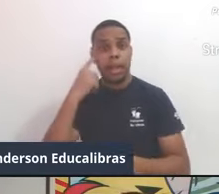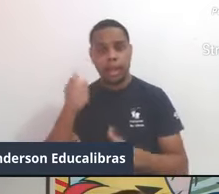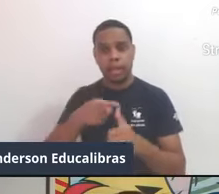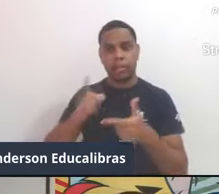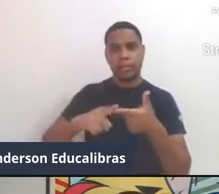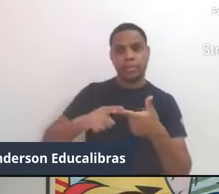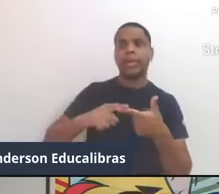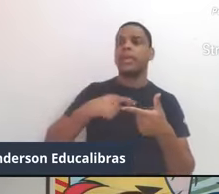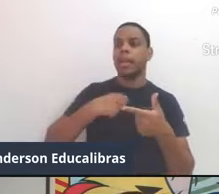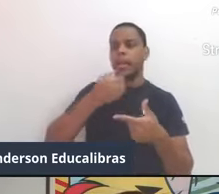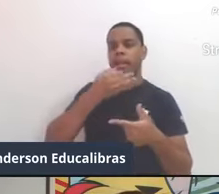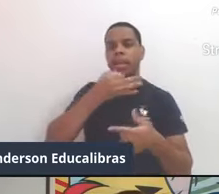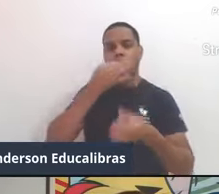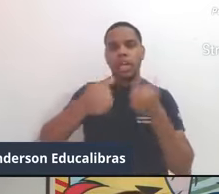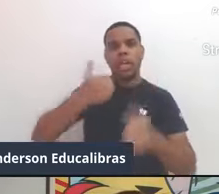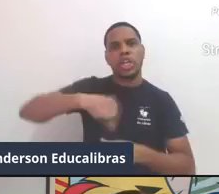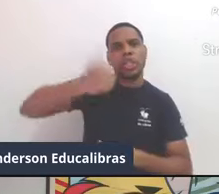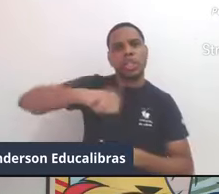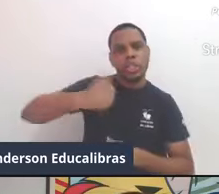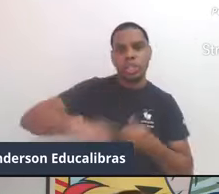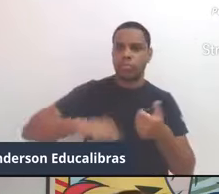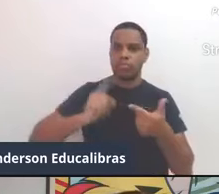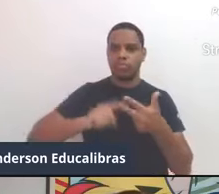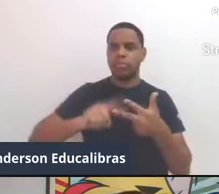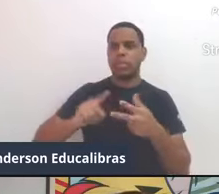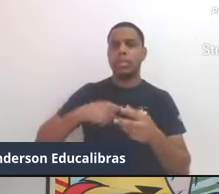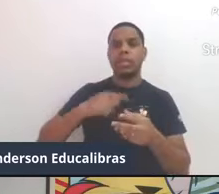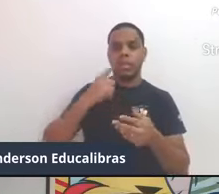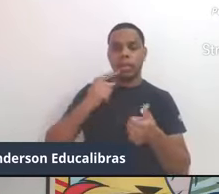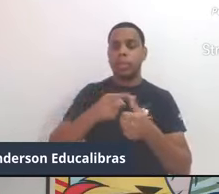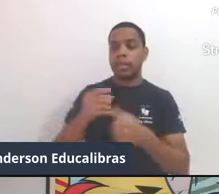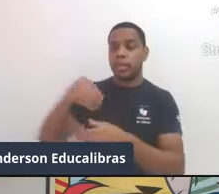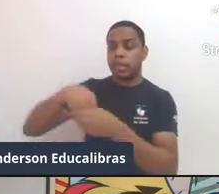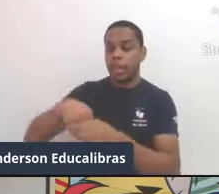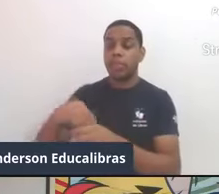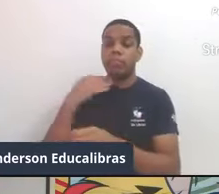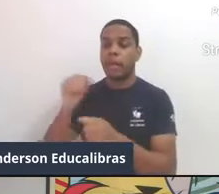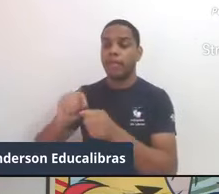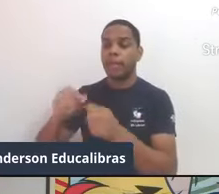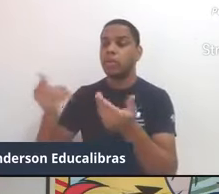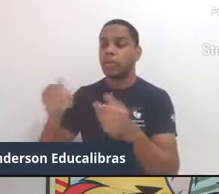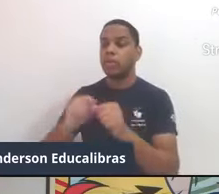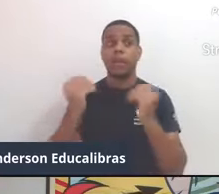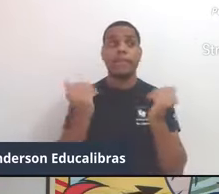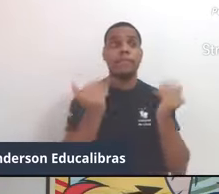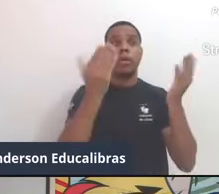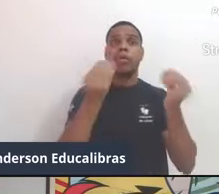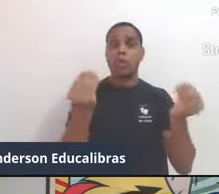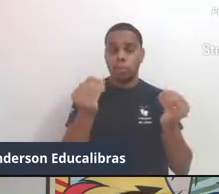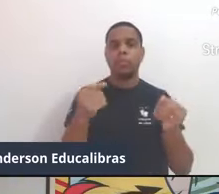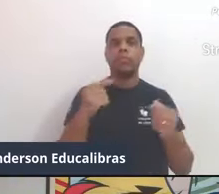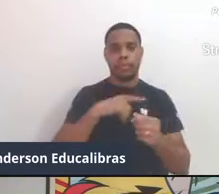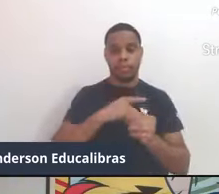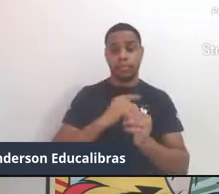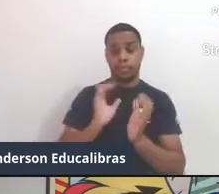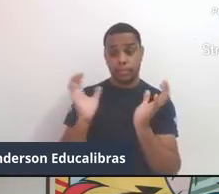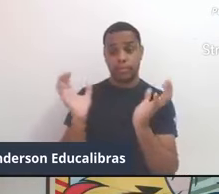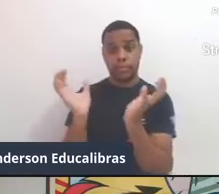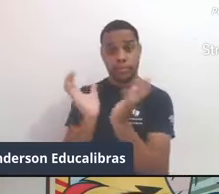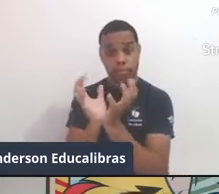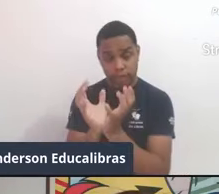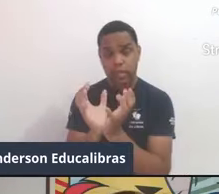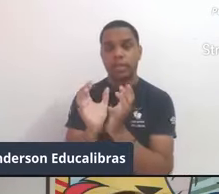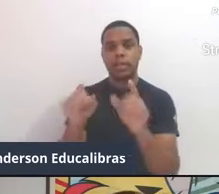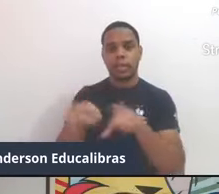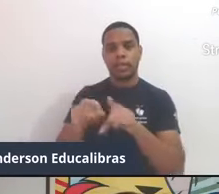elas nos provocam para, de fato, o que deve ser feito para dentro e para fora do banco. Além disso, a gente montou um comitê consultivo